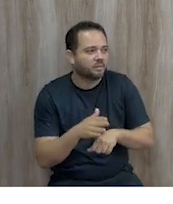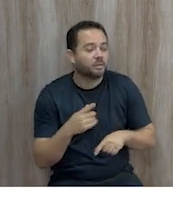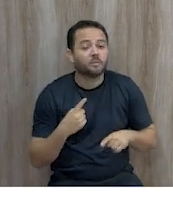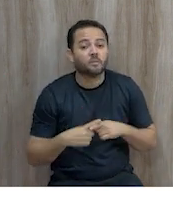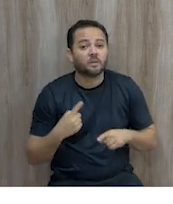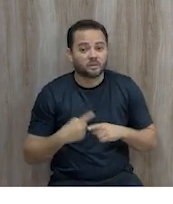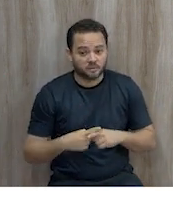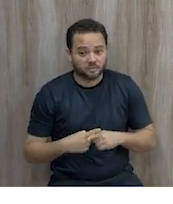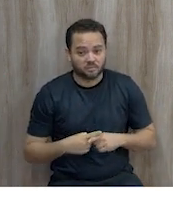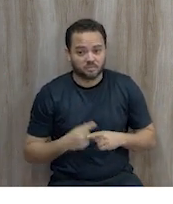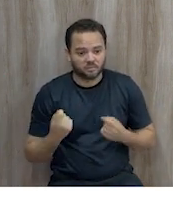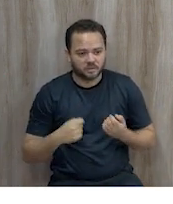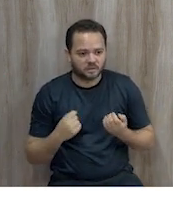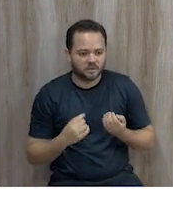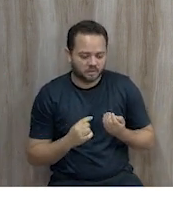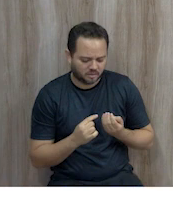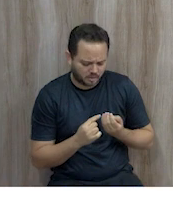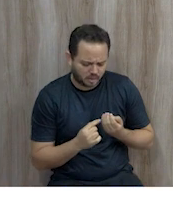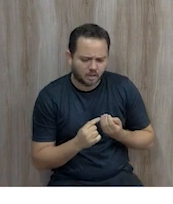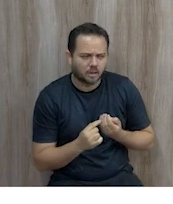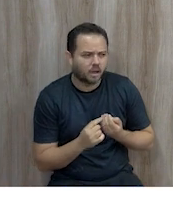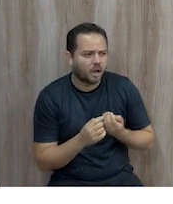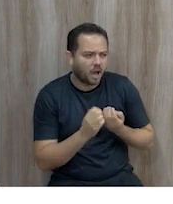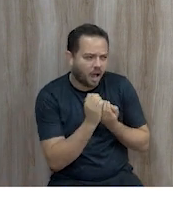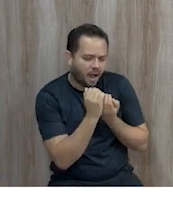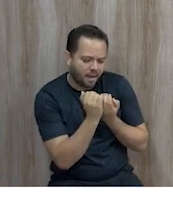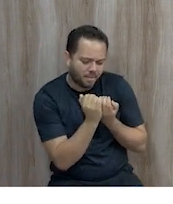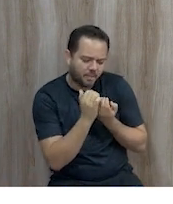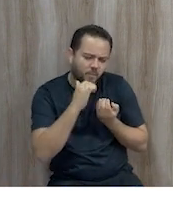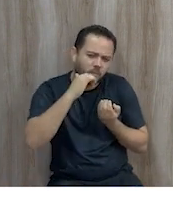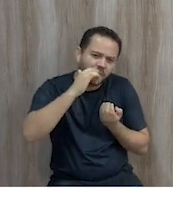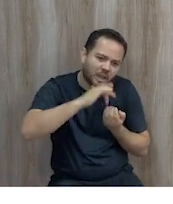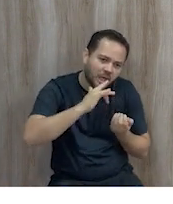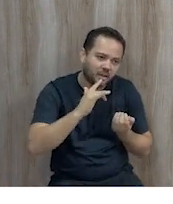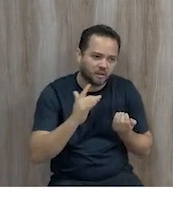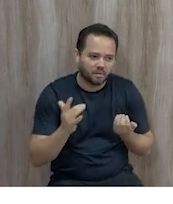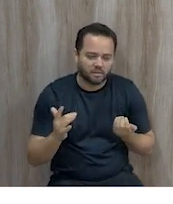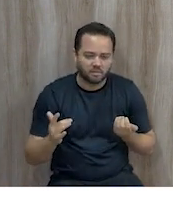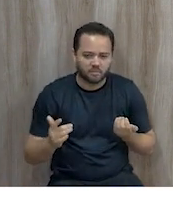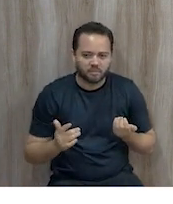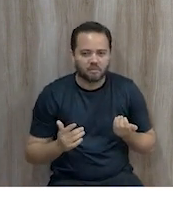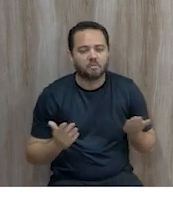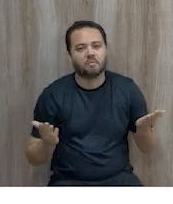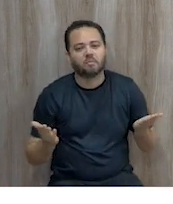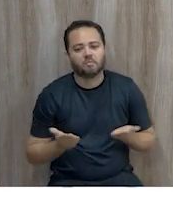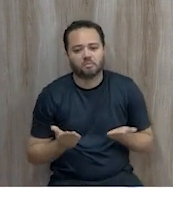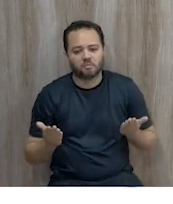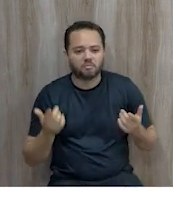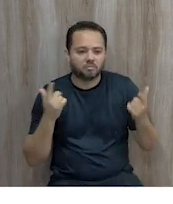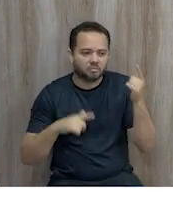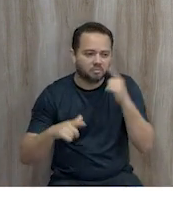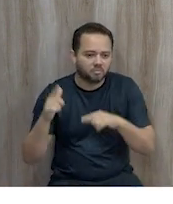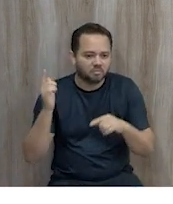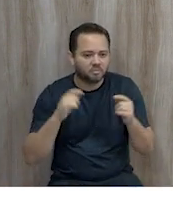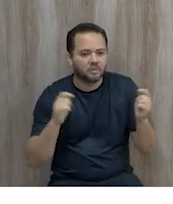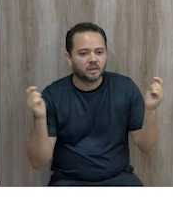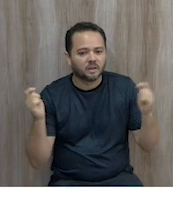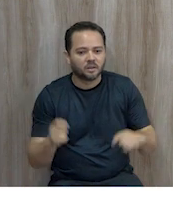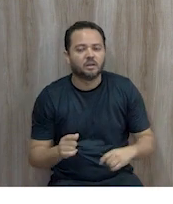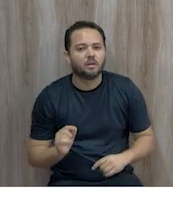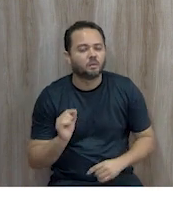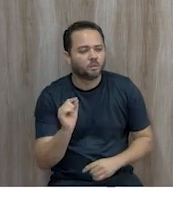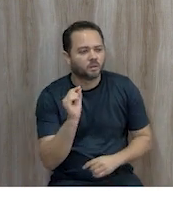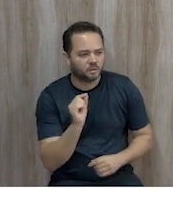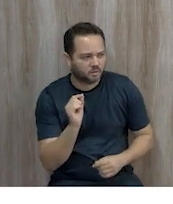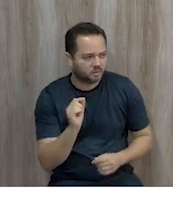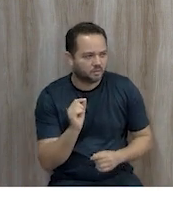gente precisa abrir internamente esse retalho. Devido a isso, o que hoje a gente tem bastante uma possibilidade para trabalhar junto